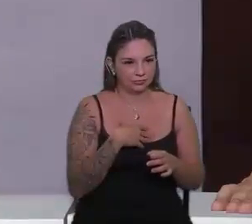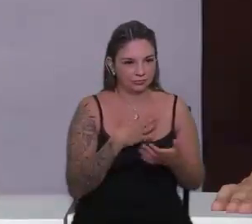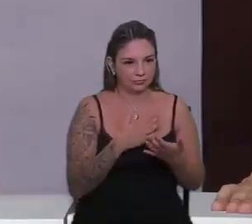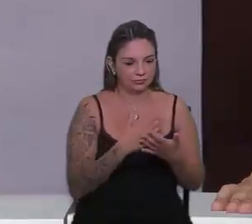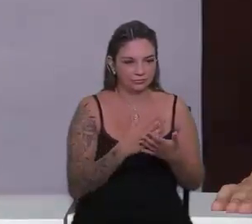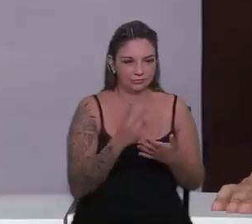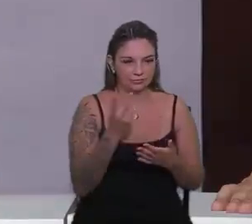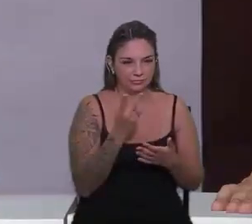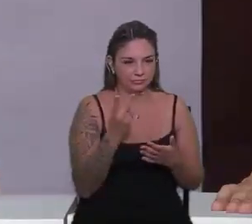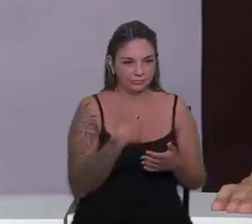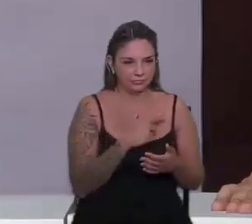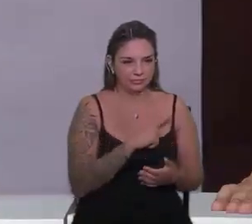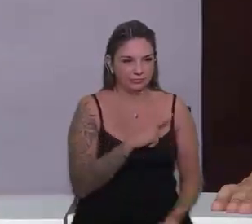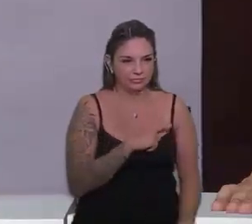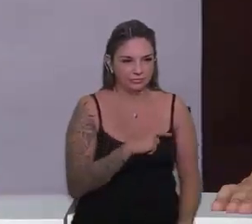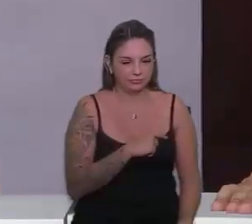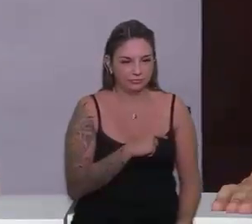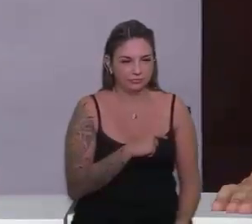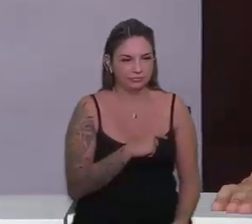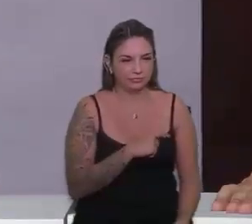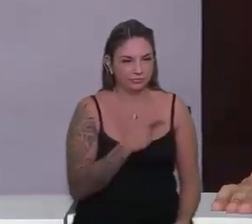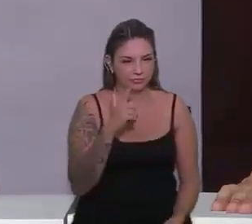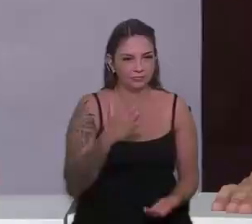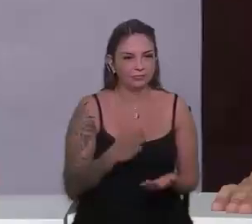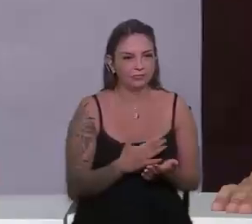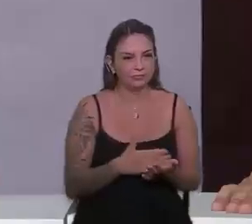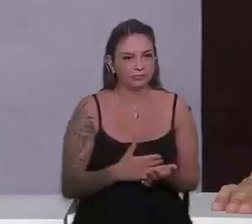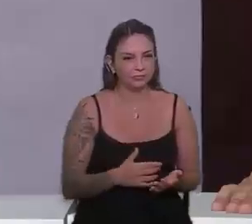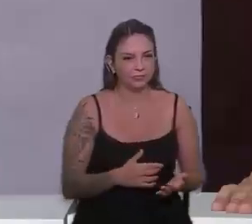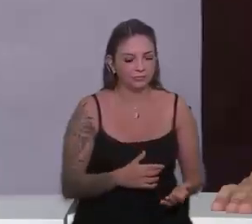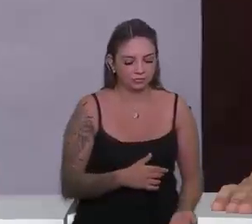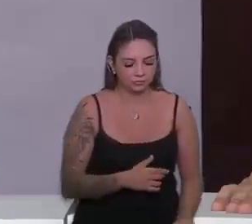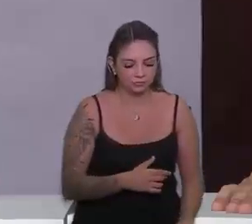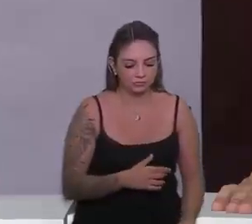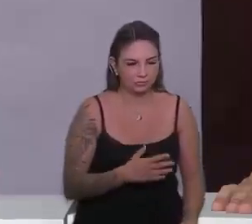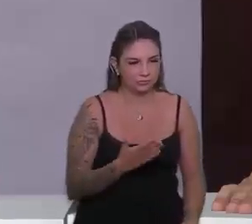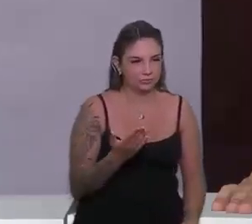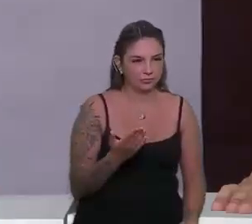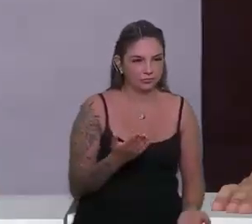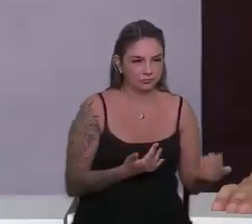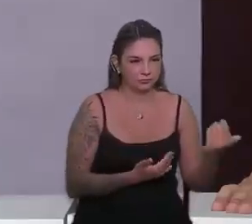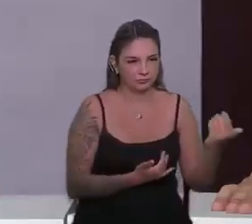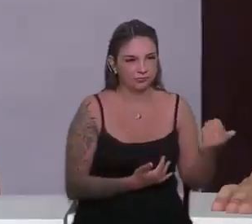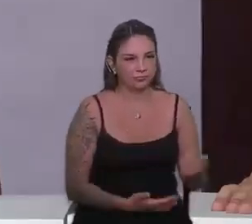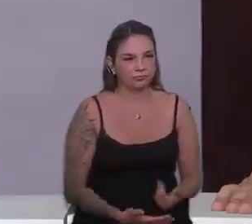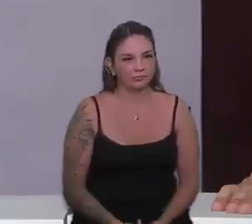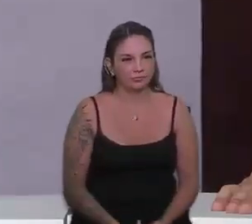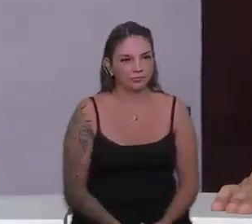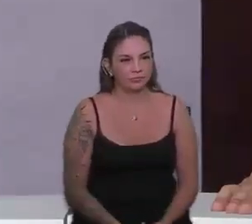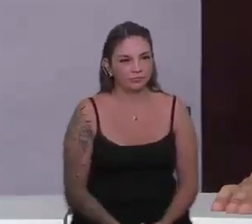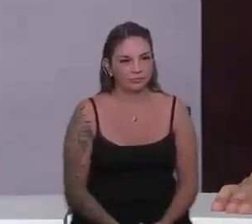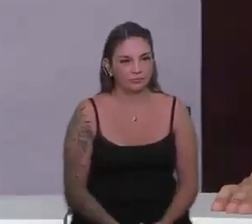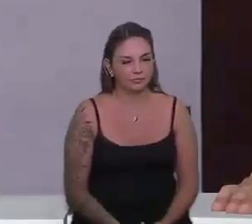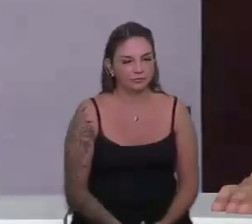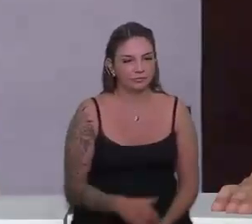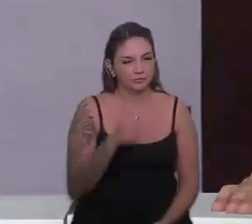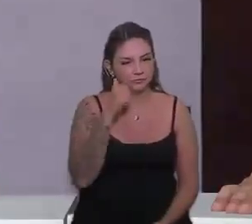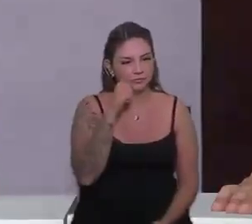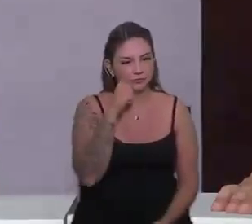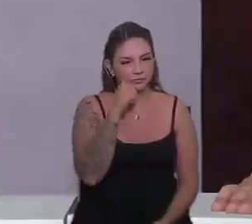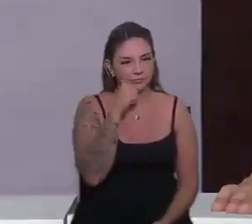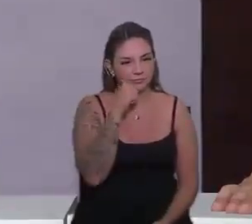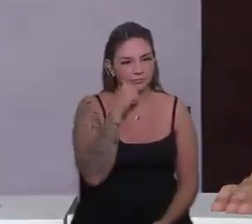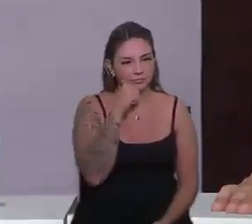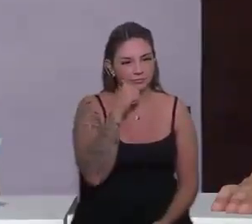os 2 livros que eu tenho por aqui, além de outros infantis, esses são os jovenzinhos, tá? Sobre uma menina que se